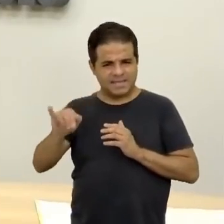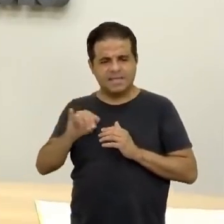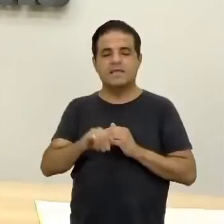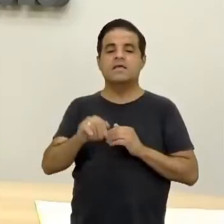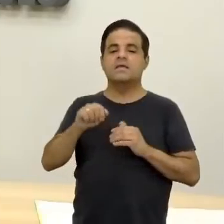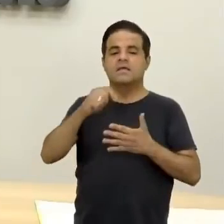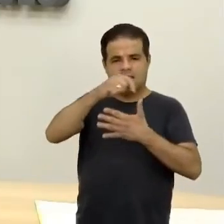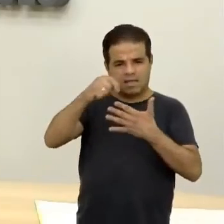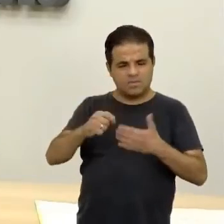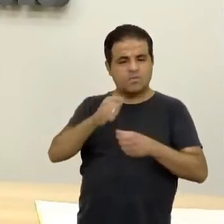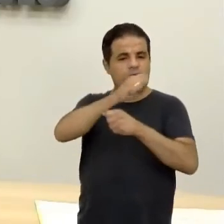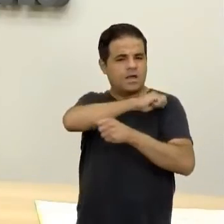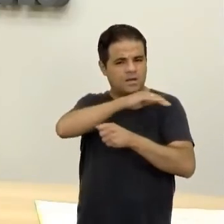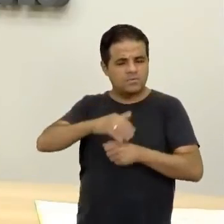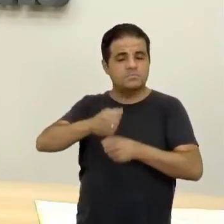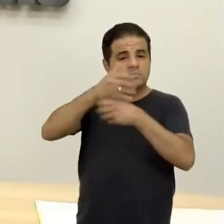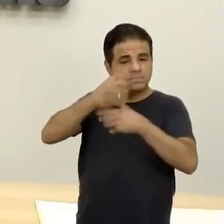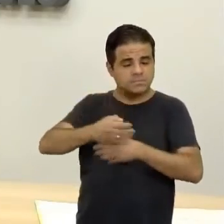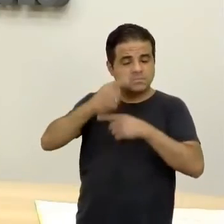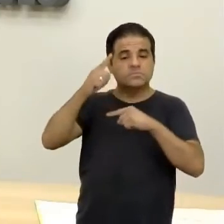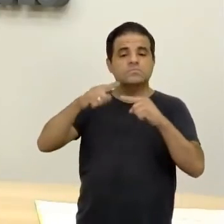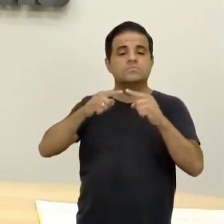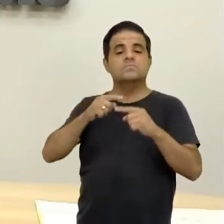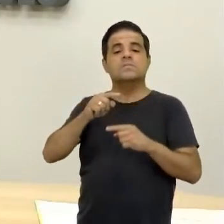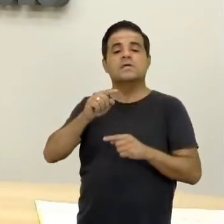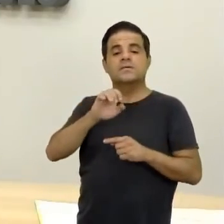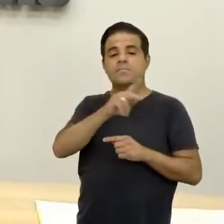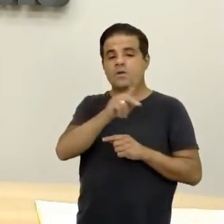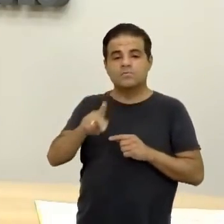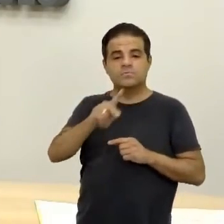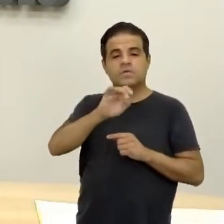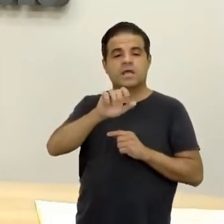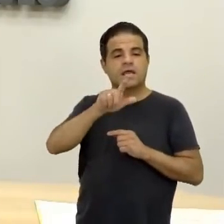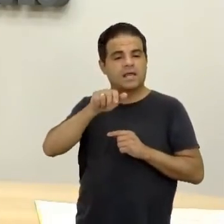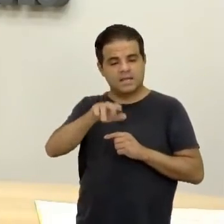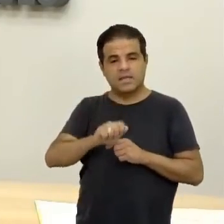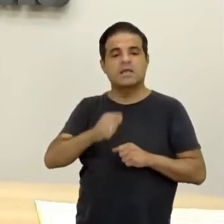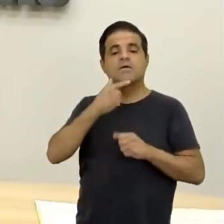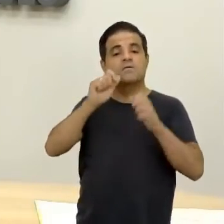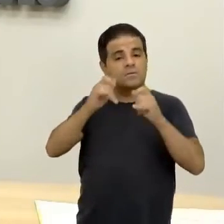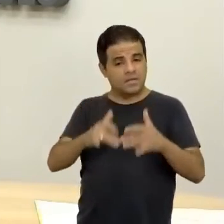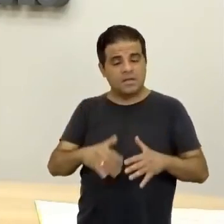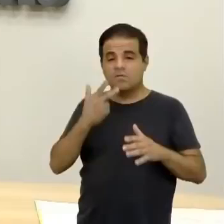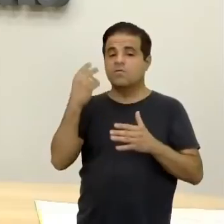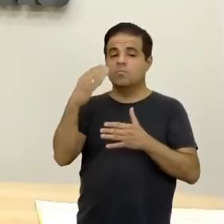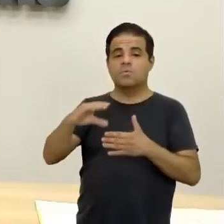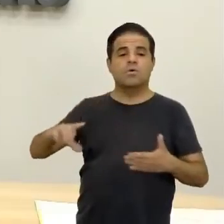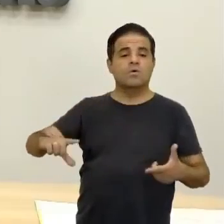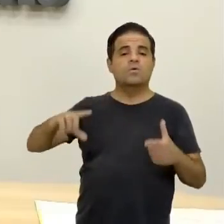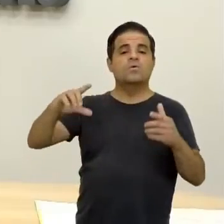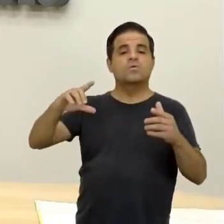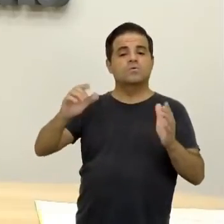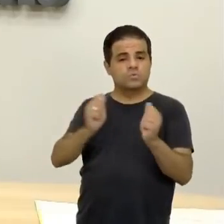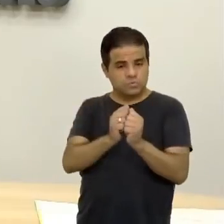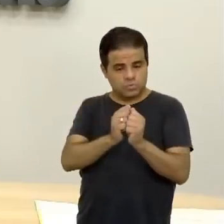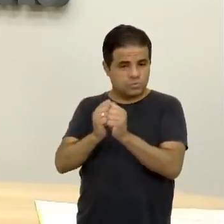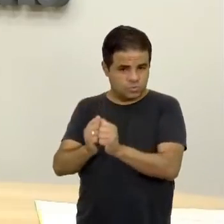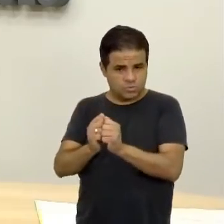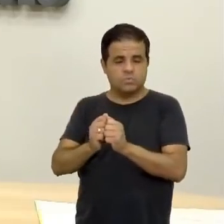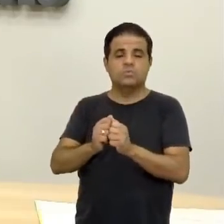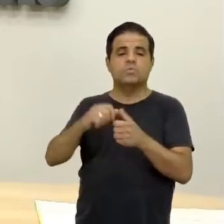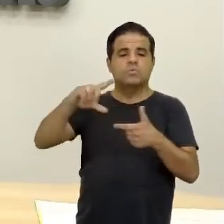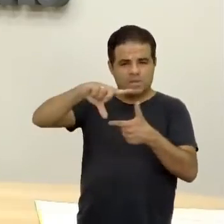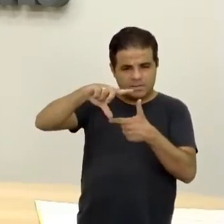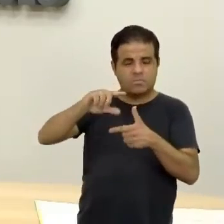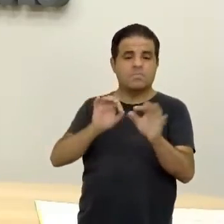Pietro Luiza escrevendo aqui o produto notável professora Eliane também escrevendo aqui que é só colocar um retângulo ao lado de um